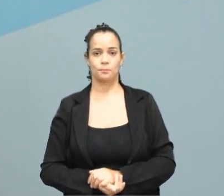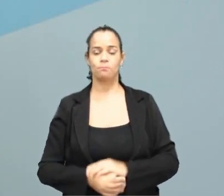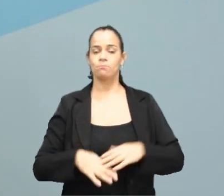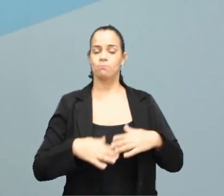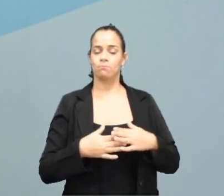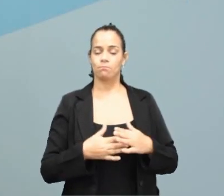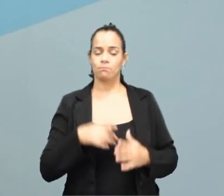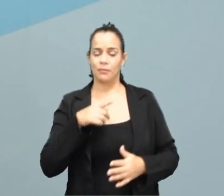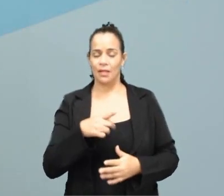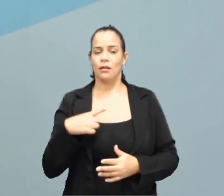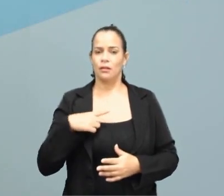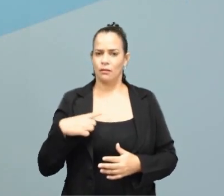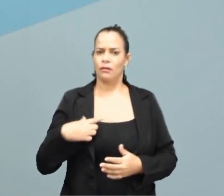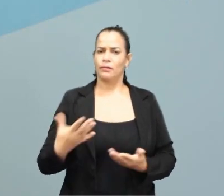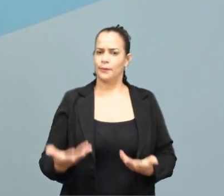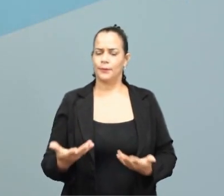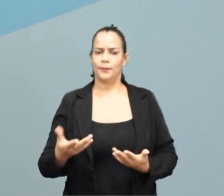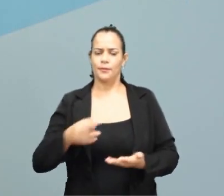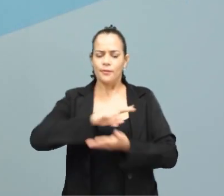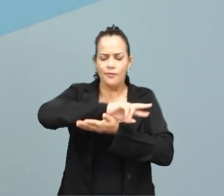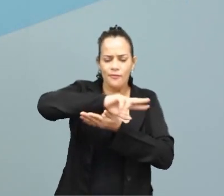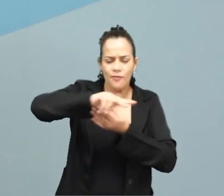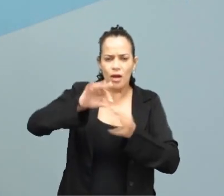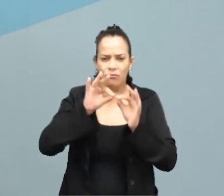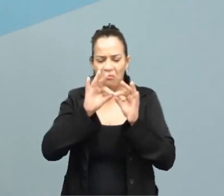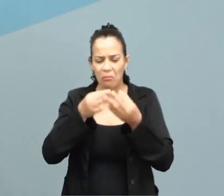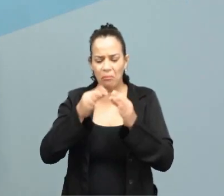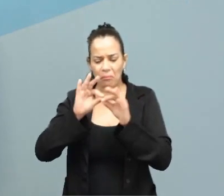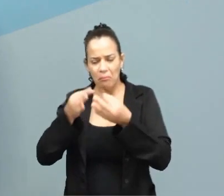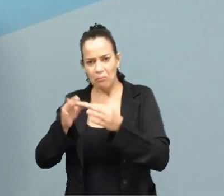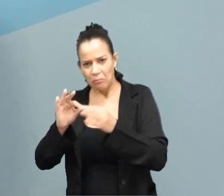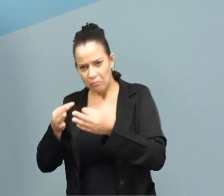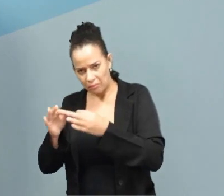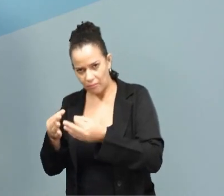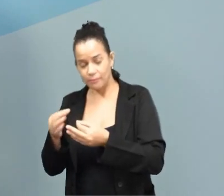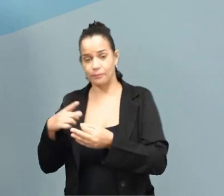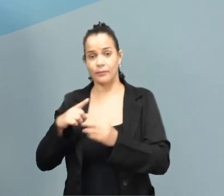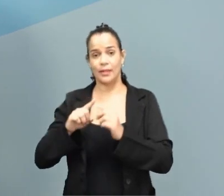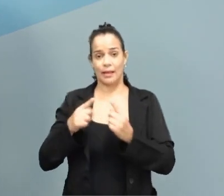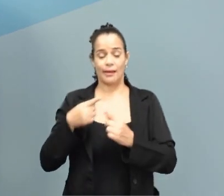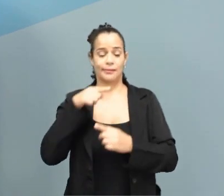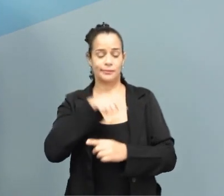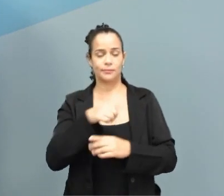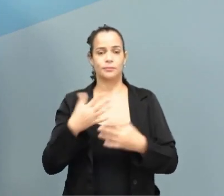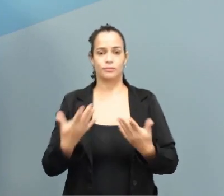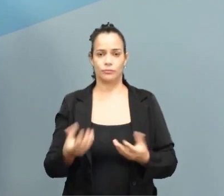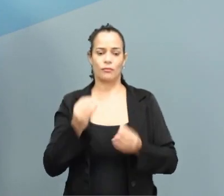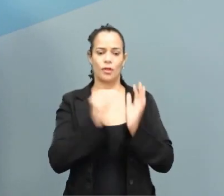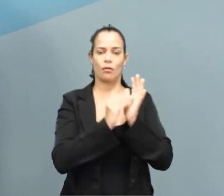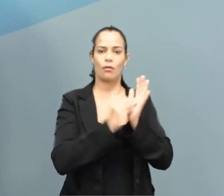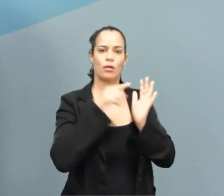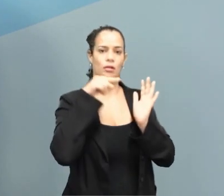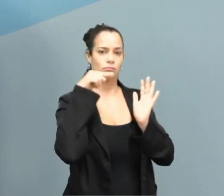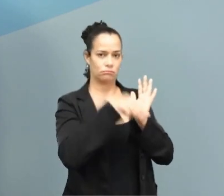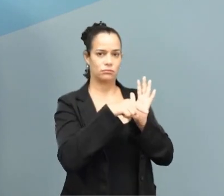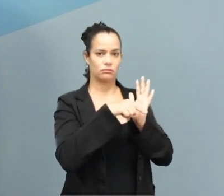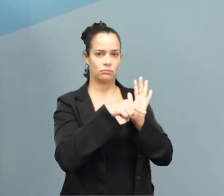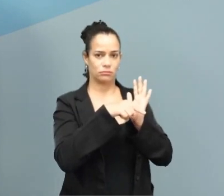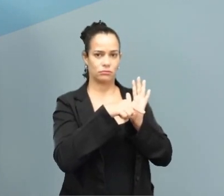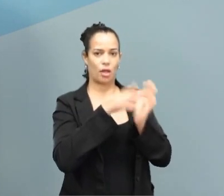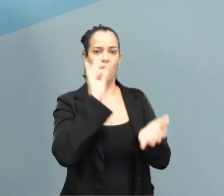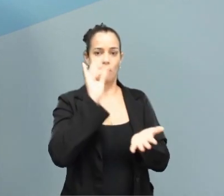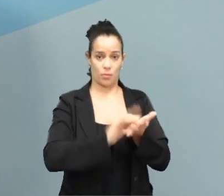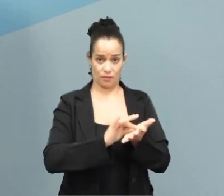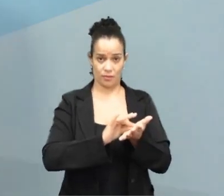Ela traz com riqueza de detalhes, só que essa riqueza de detalhes ela vai de, como foi colocado aqui,